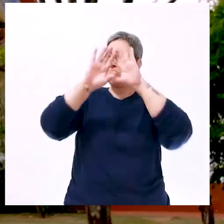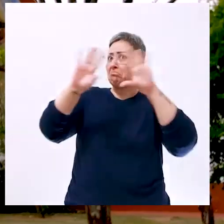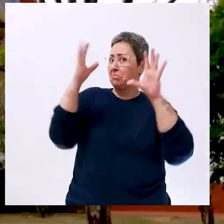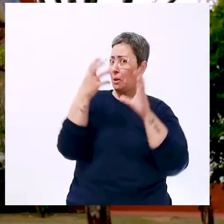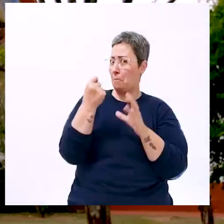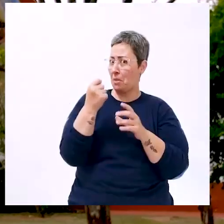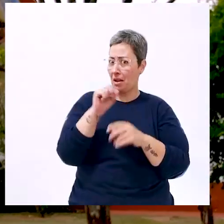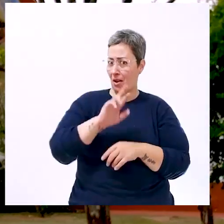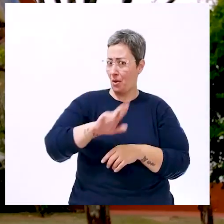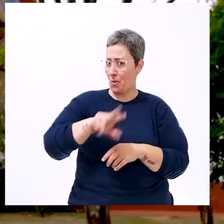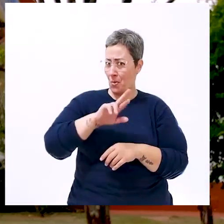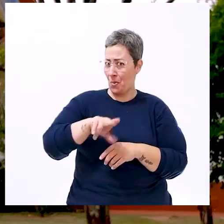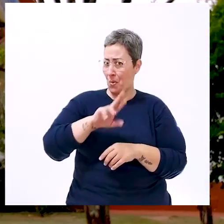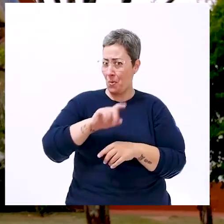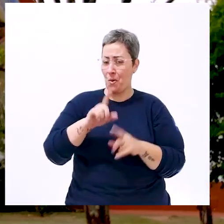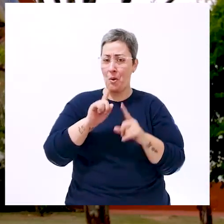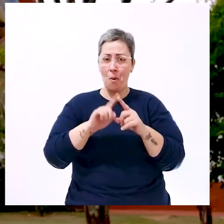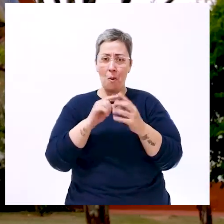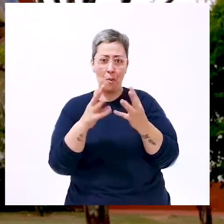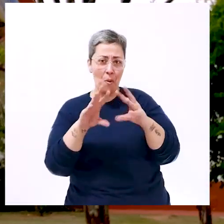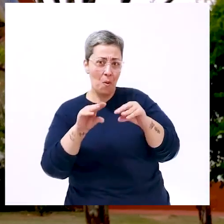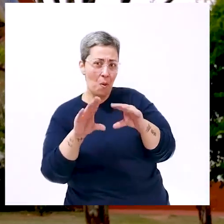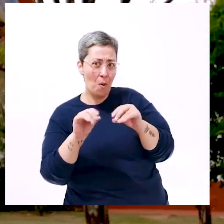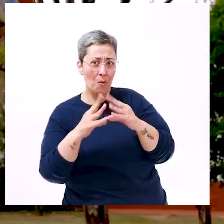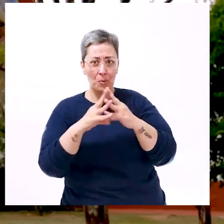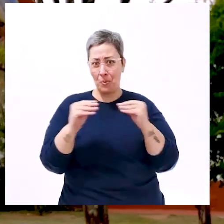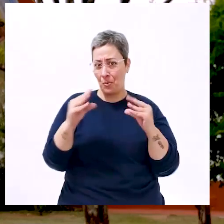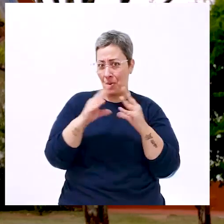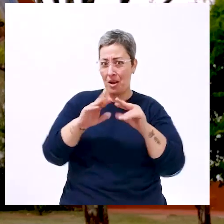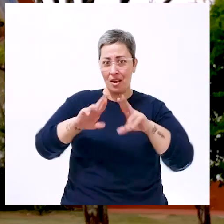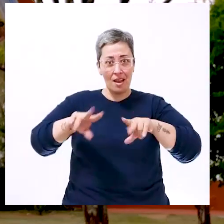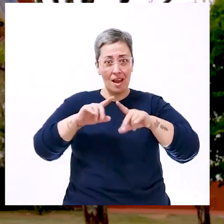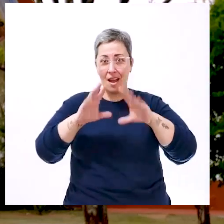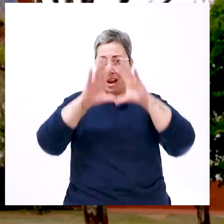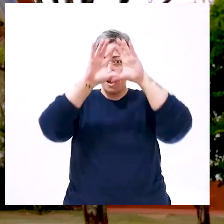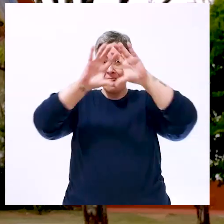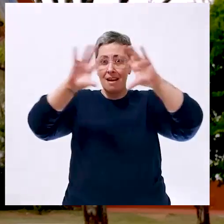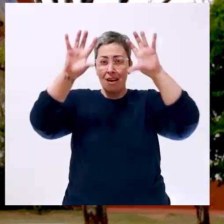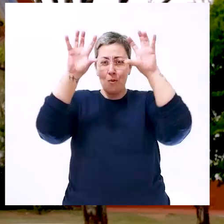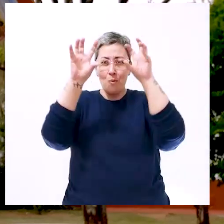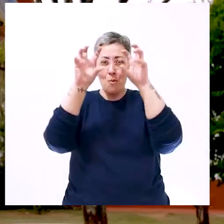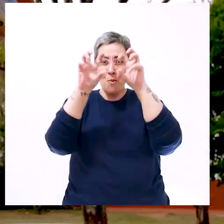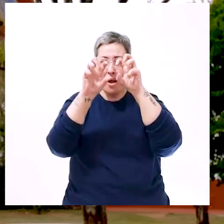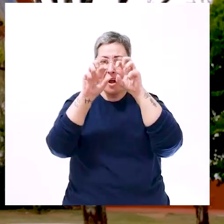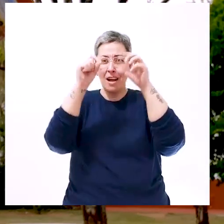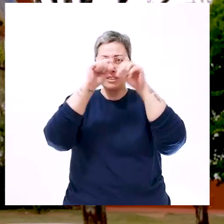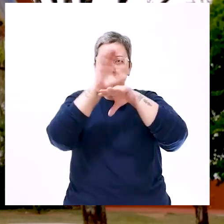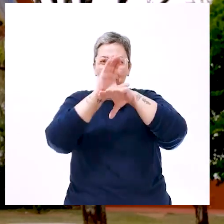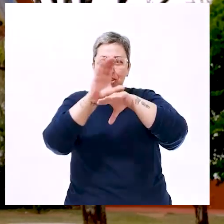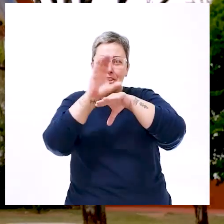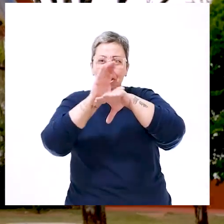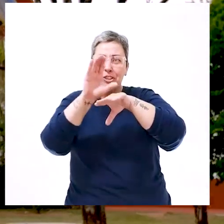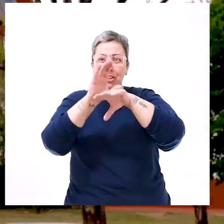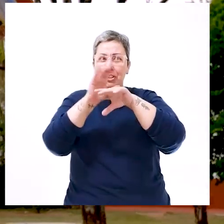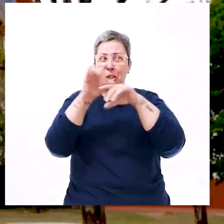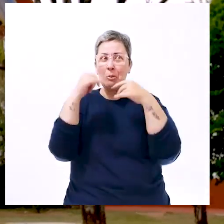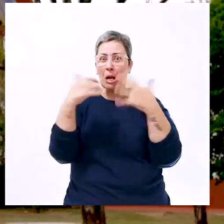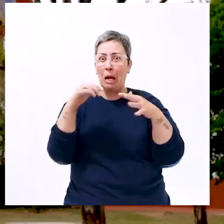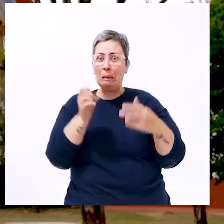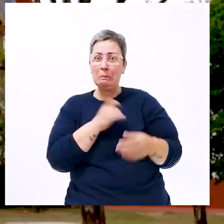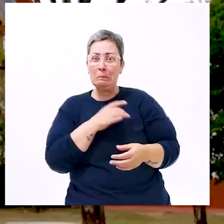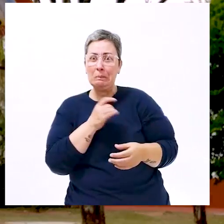Mas não é nuvem branca como neve, nem como espuma ou algodão. É nuvem escura,